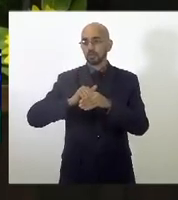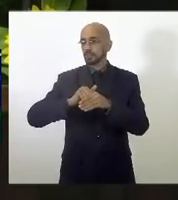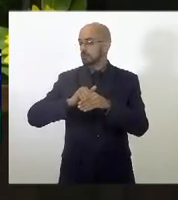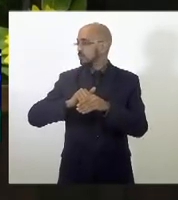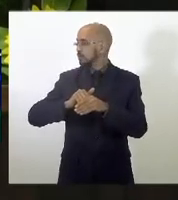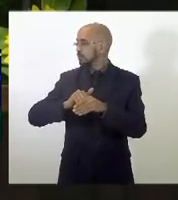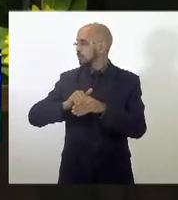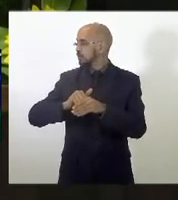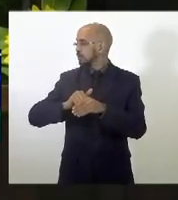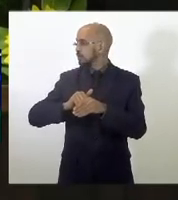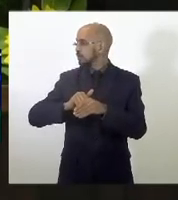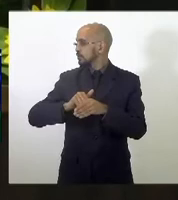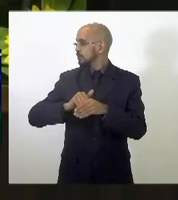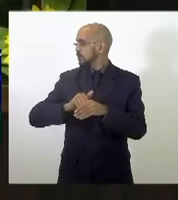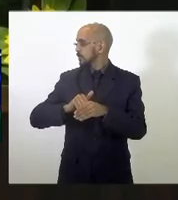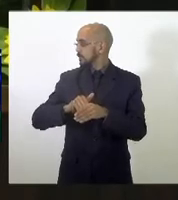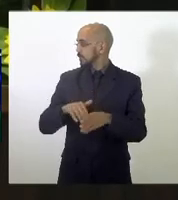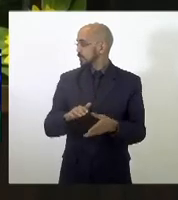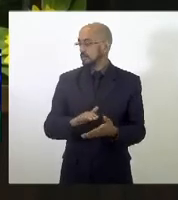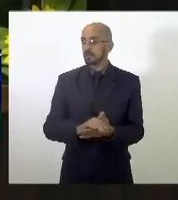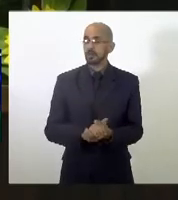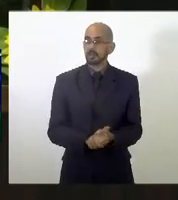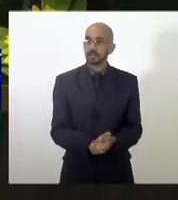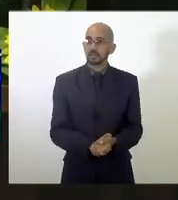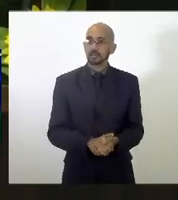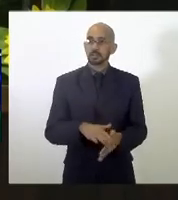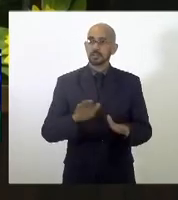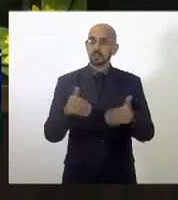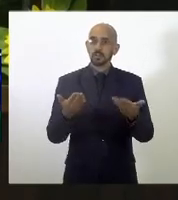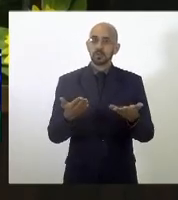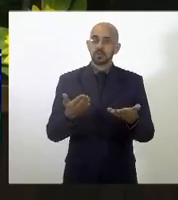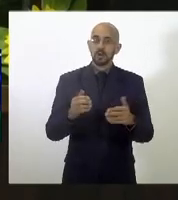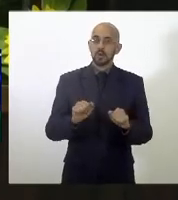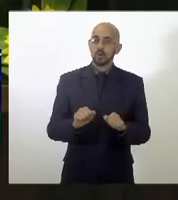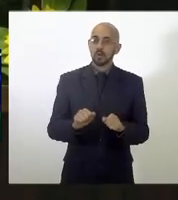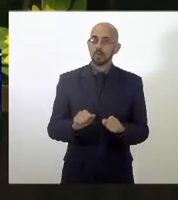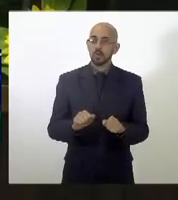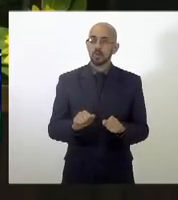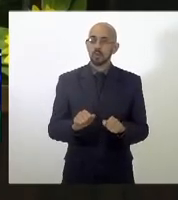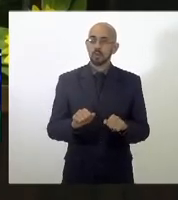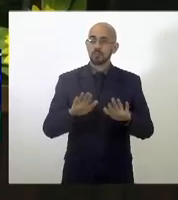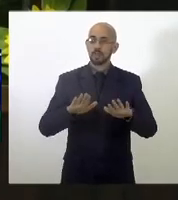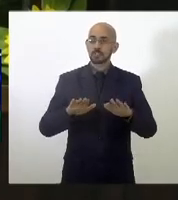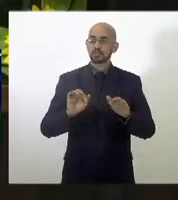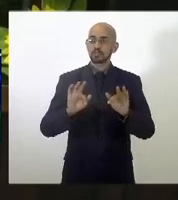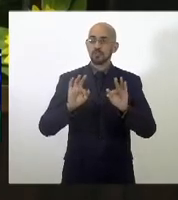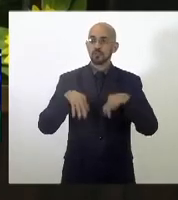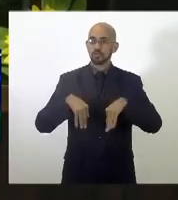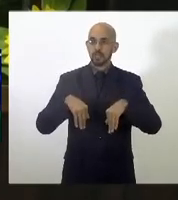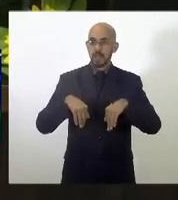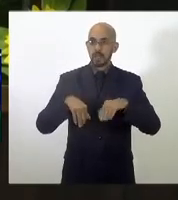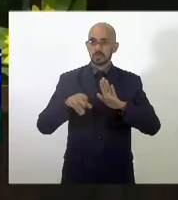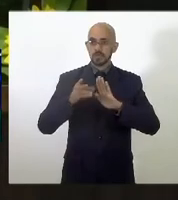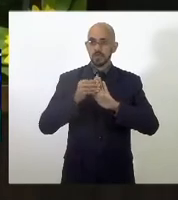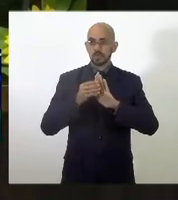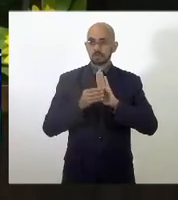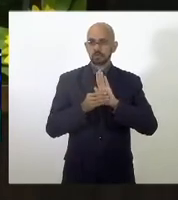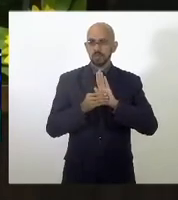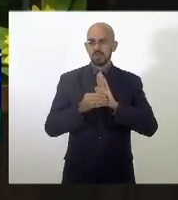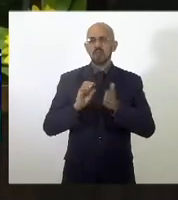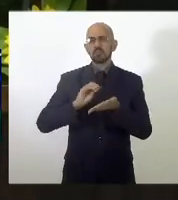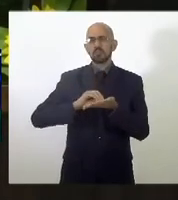Só pedir para que a gente possa ser breve, mas antes vamos encerrar o plenário, a pauta, e depois voltamos. Falta mais uma